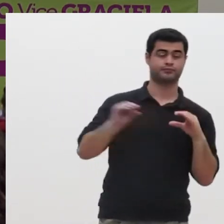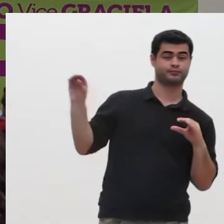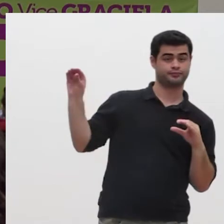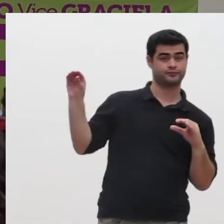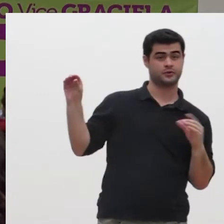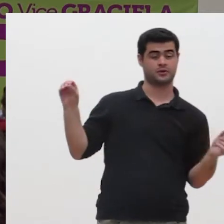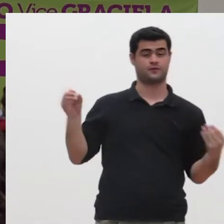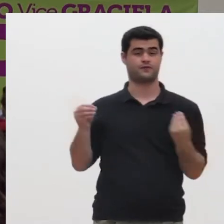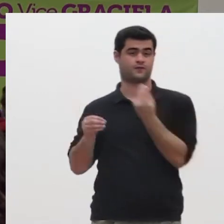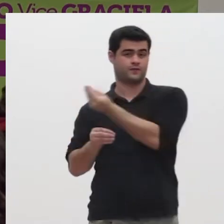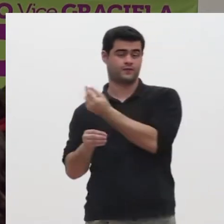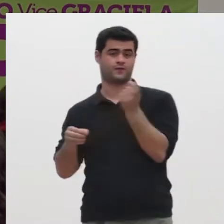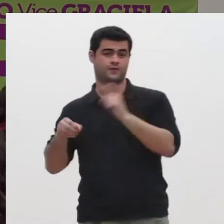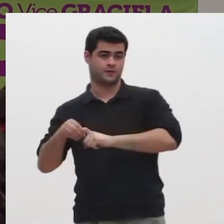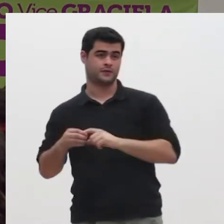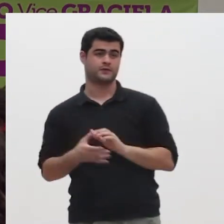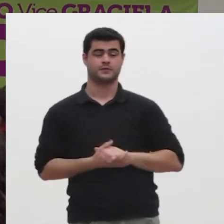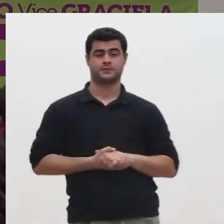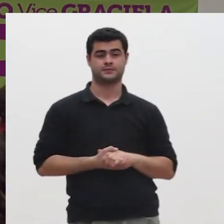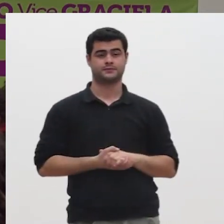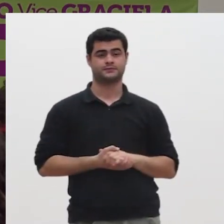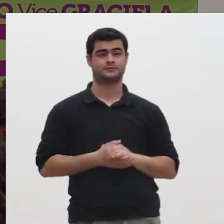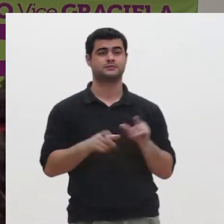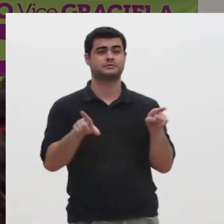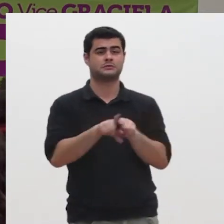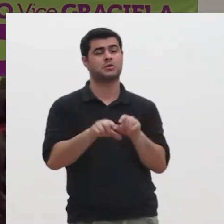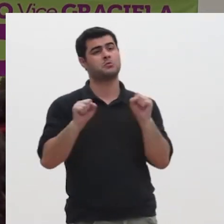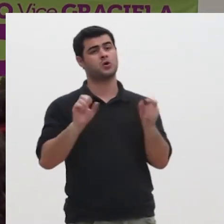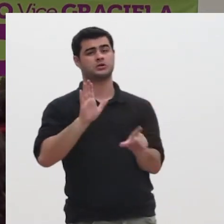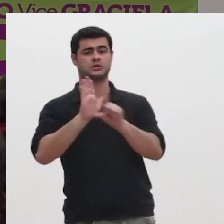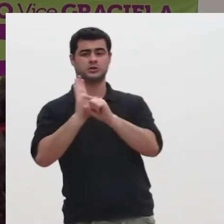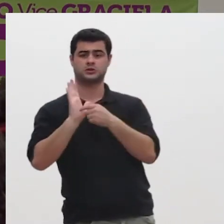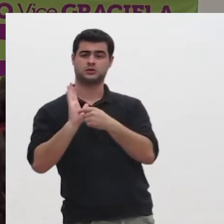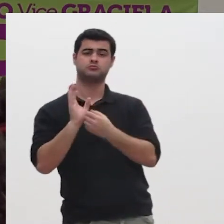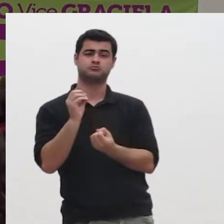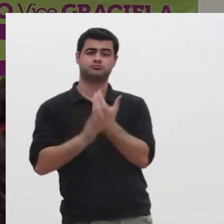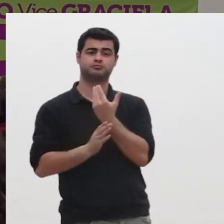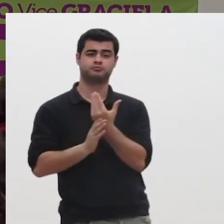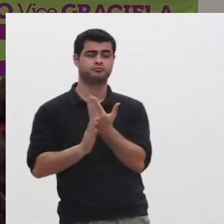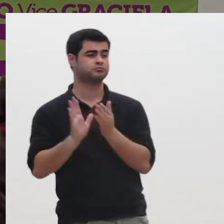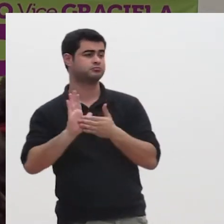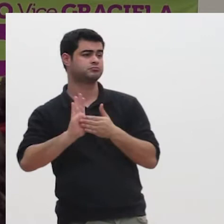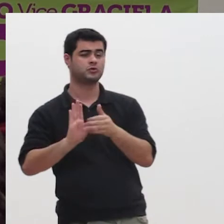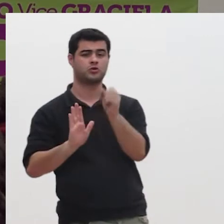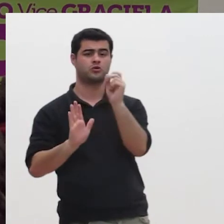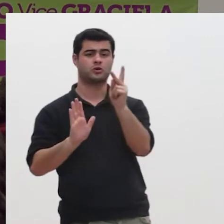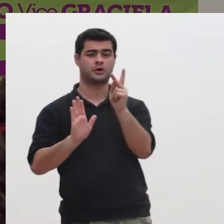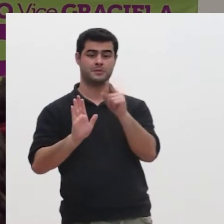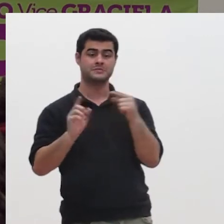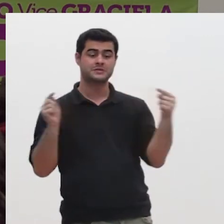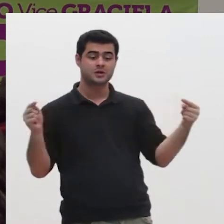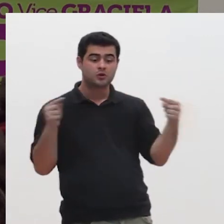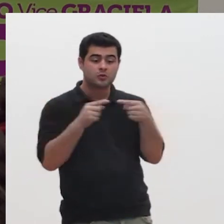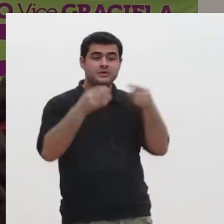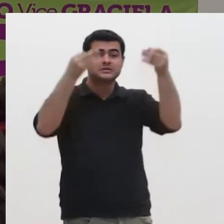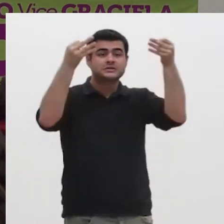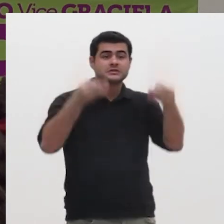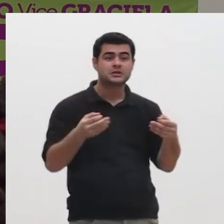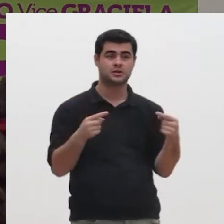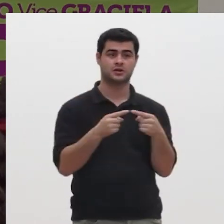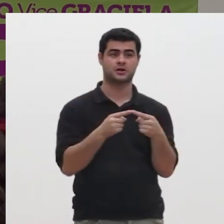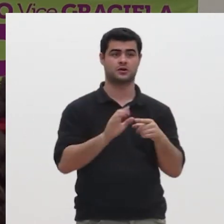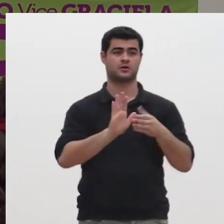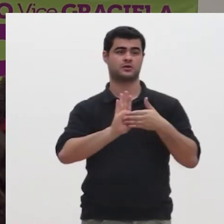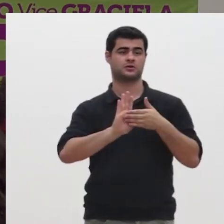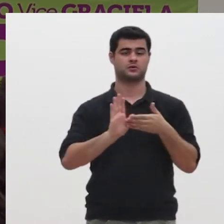previstas num decreto, um decreto que não é inconstitucional, pode ser devidamente implementado, mas tem que ser implementado de acordo com as condições do decreto.